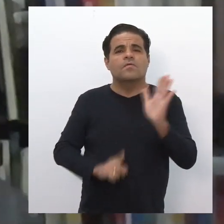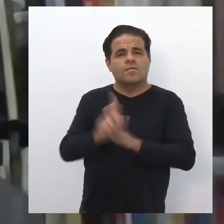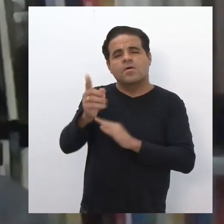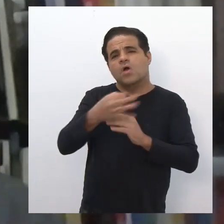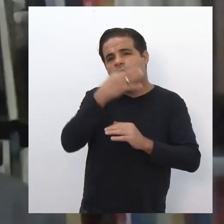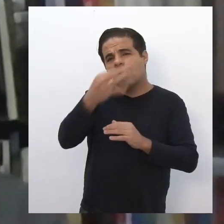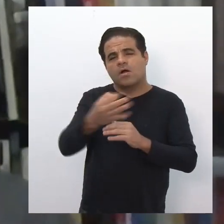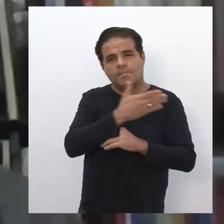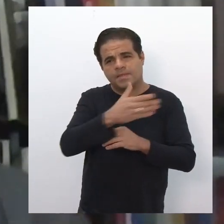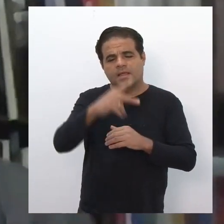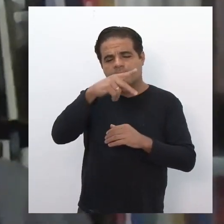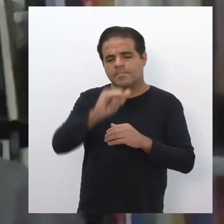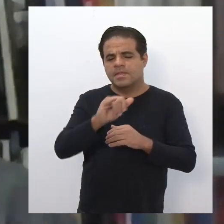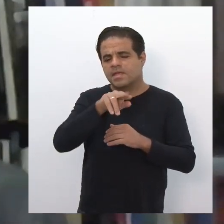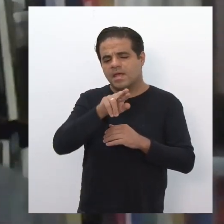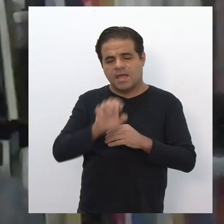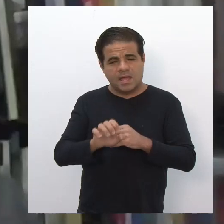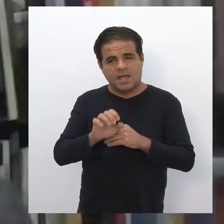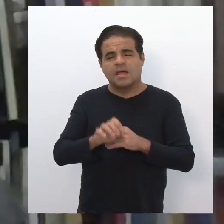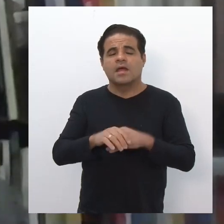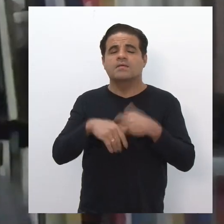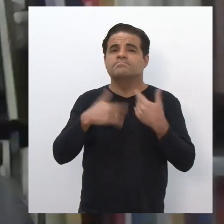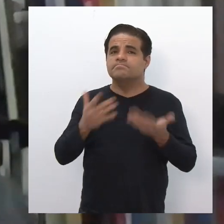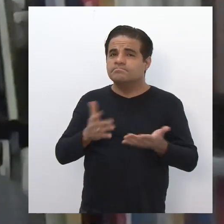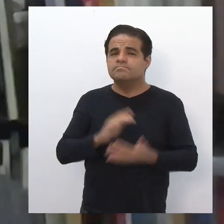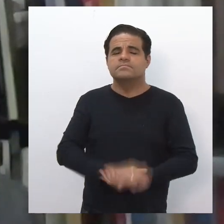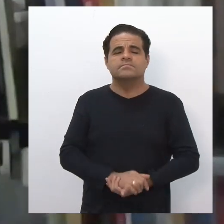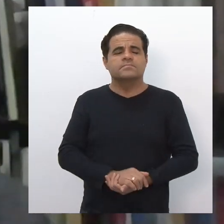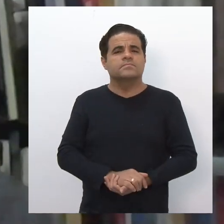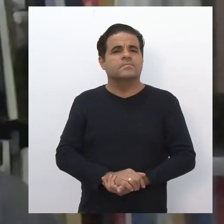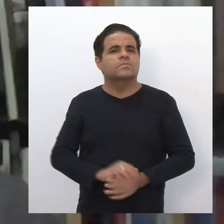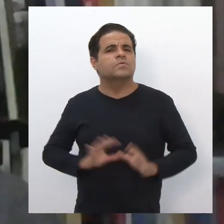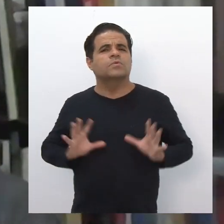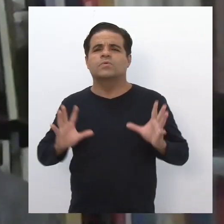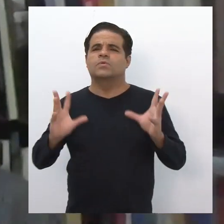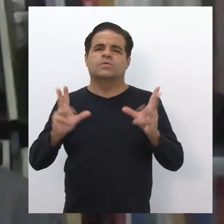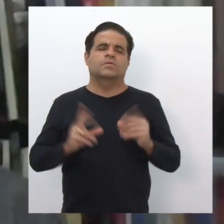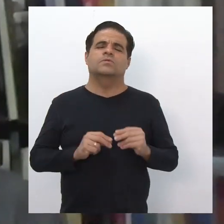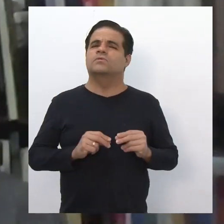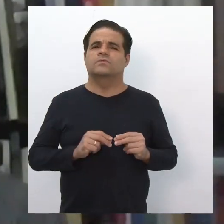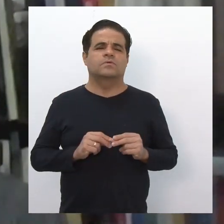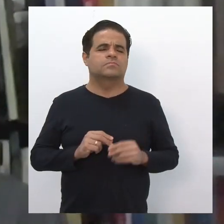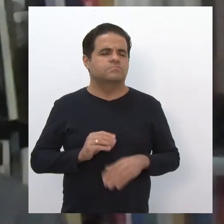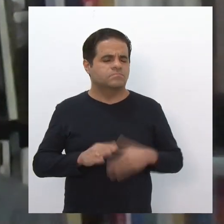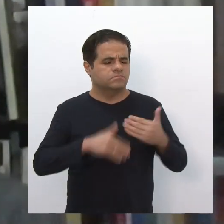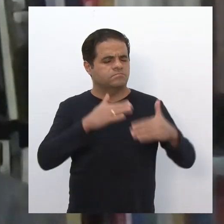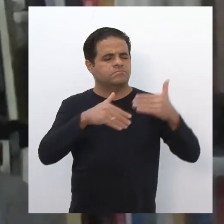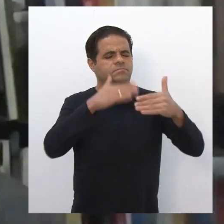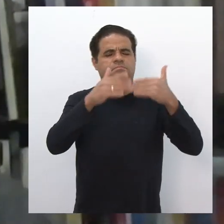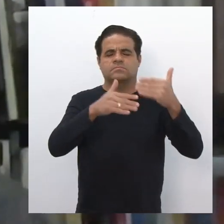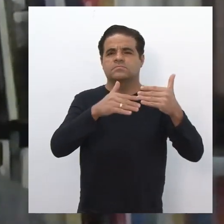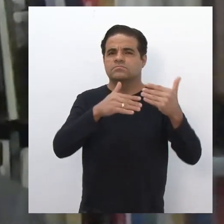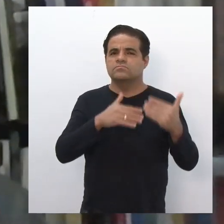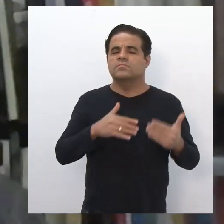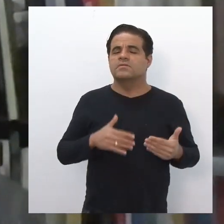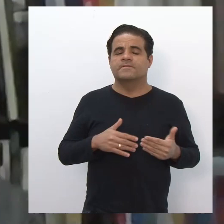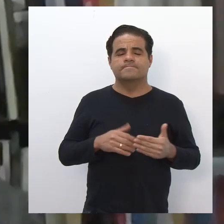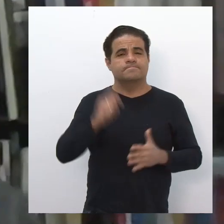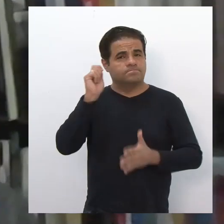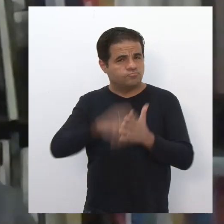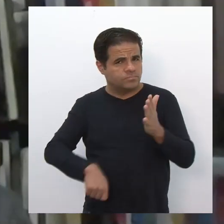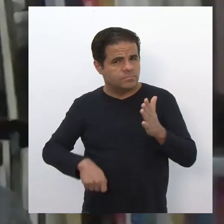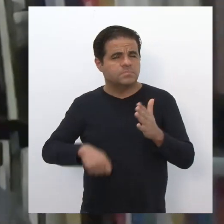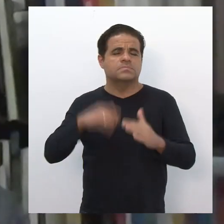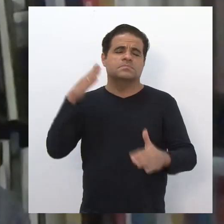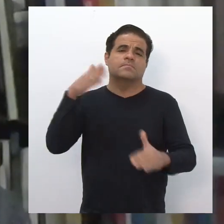comentário aqui para o Pierre, que assim, todo o processo de